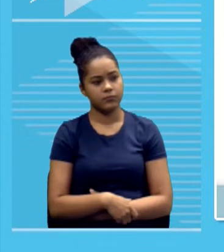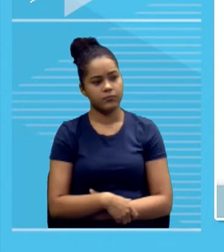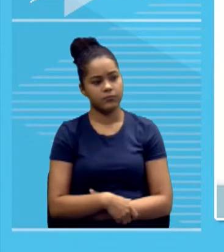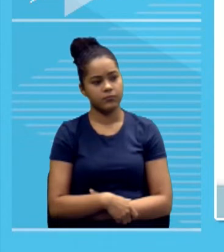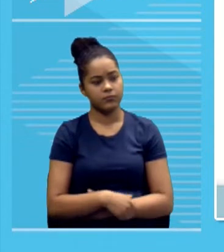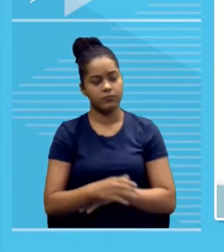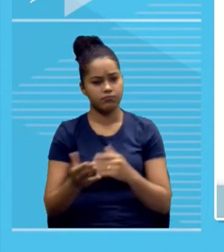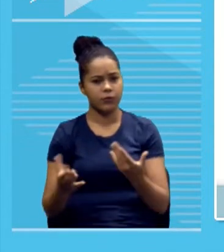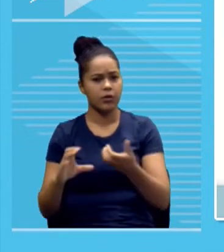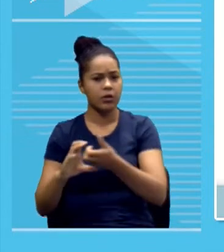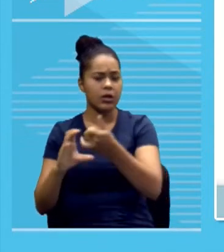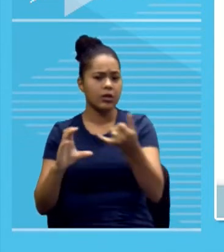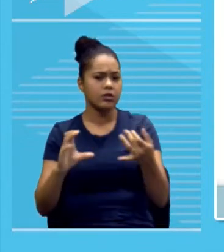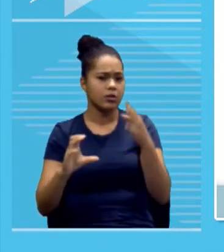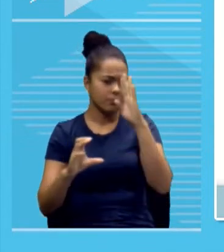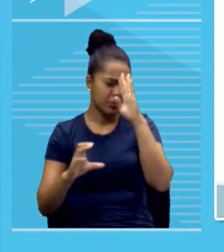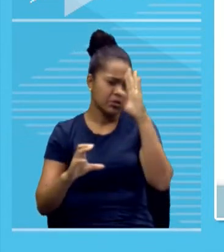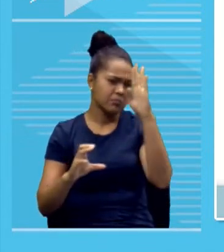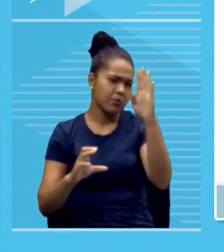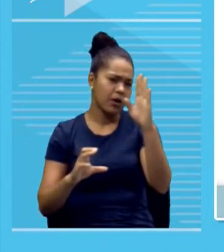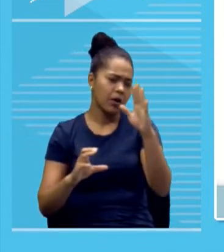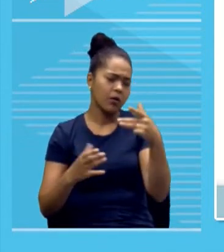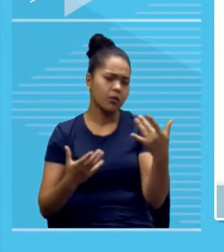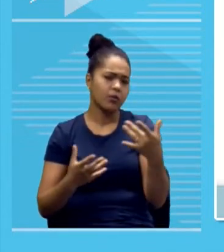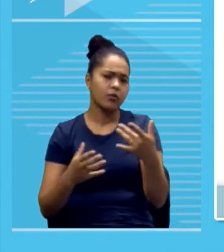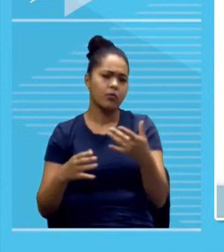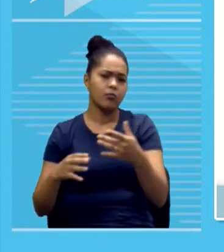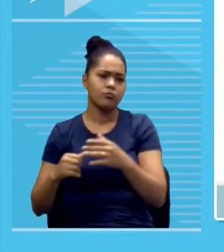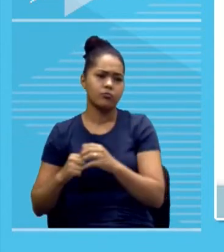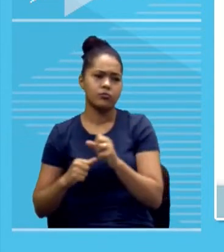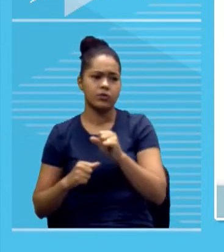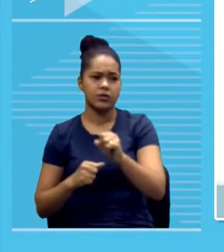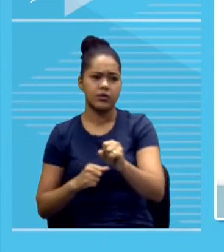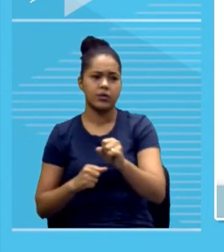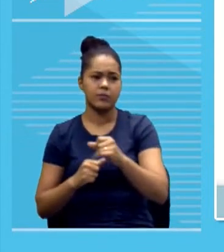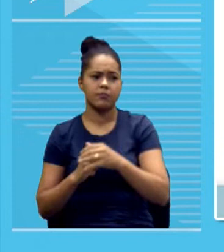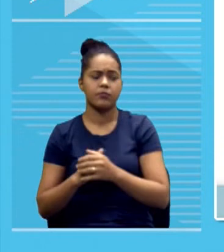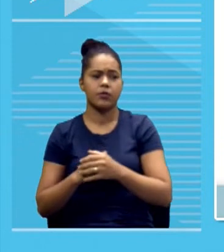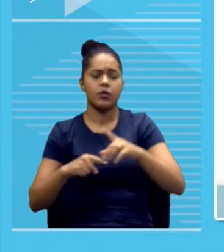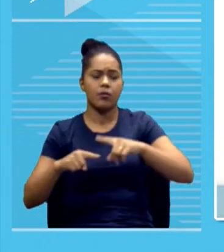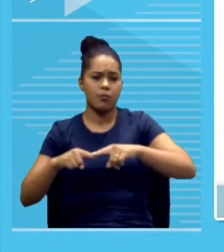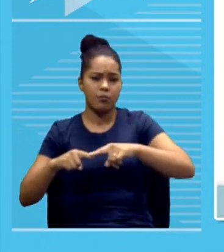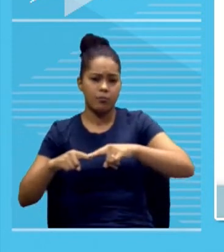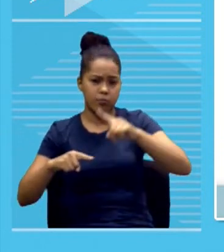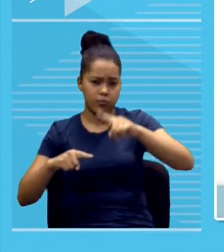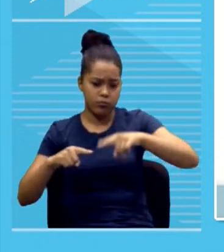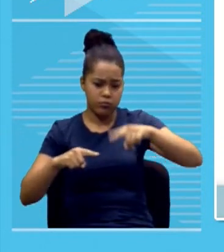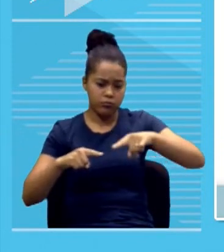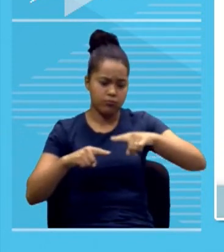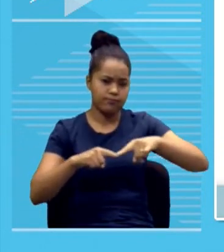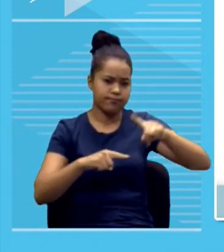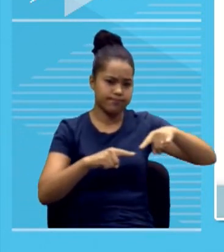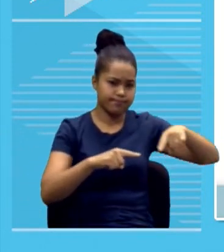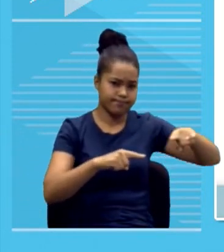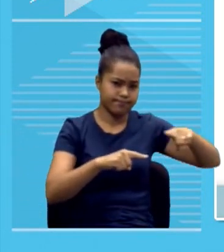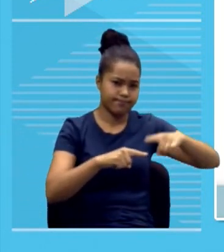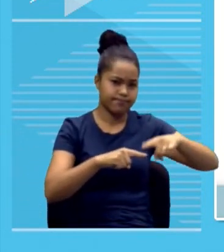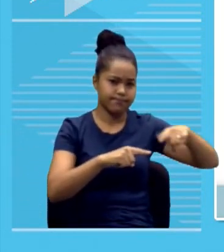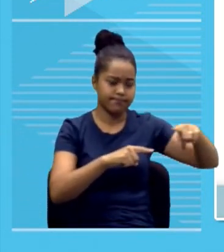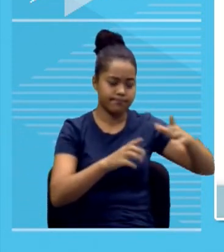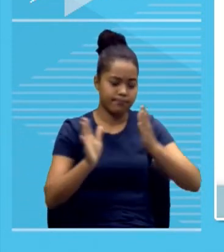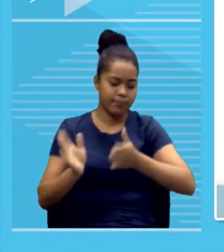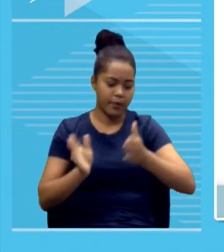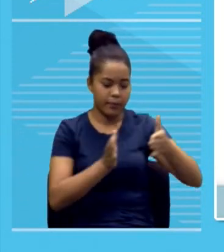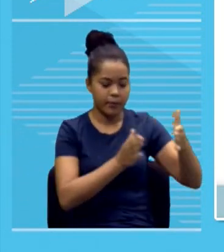é a principal característica de uma associação em série? Percorridos por uma mesma